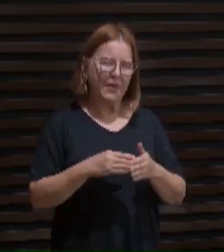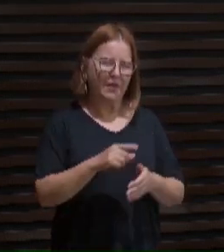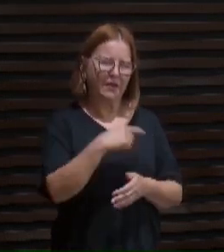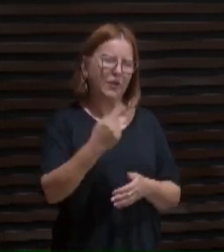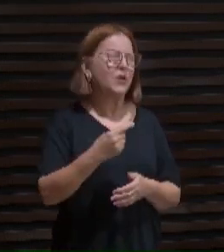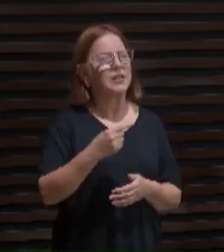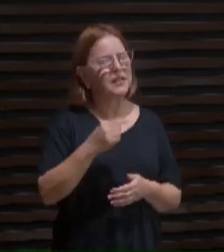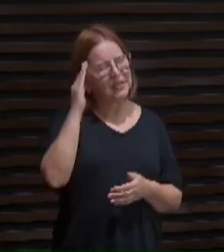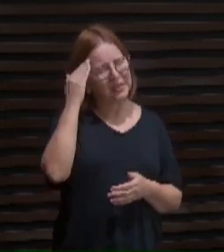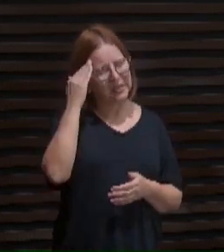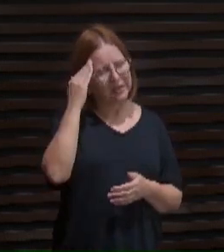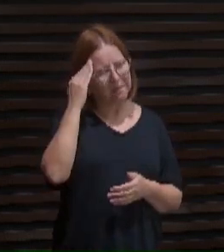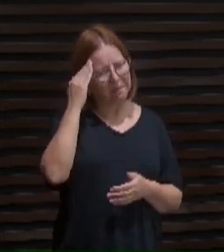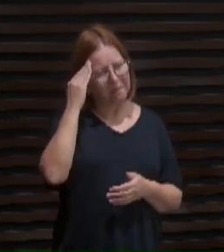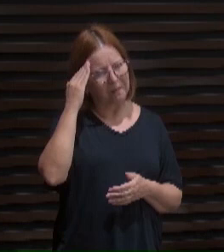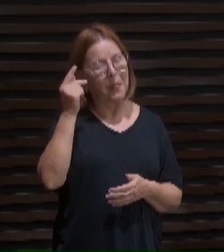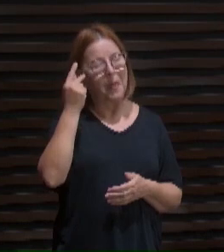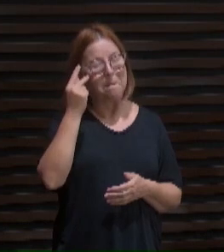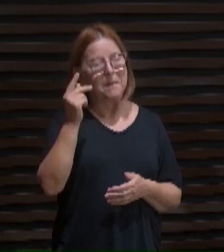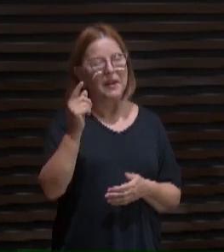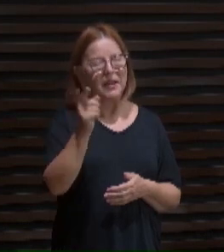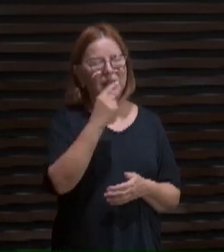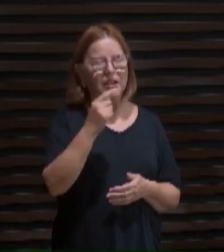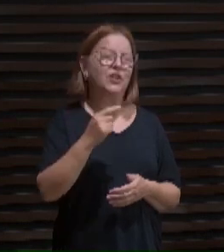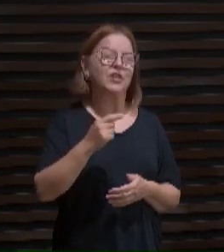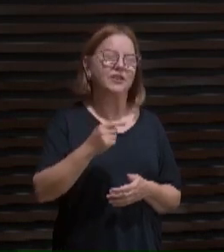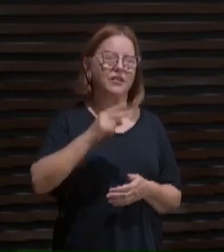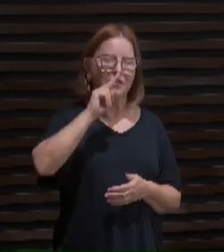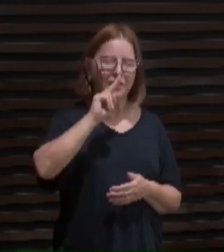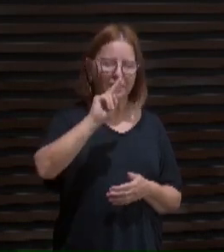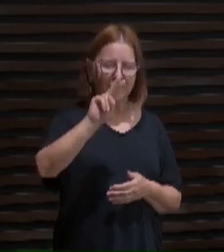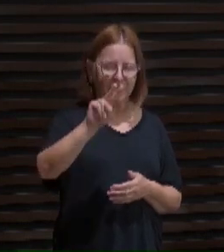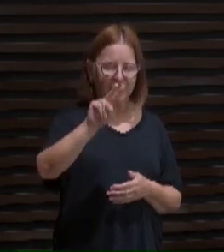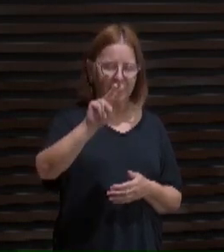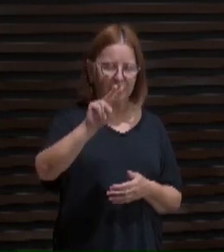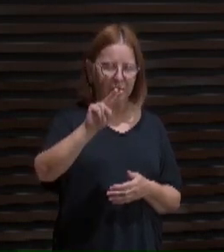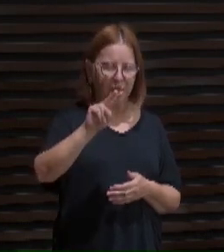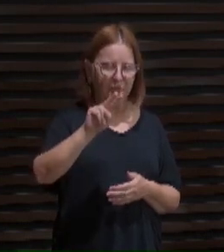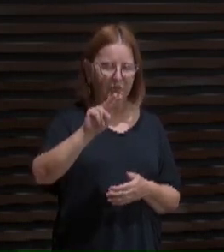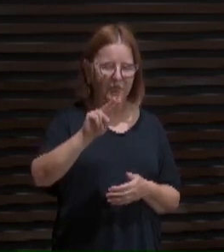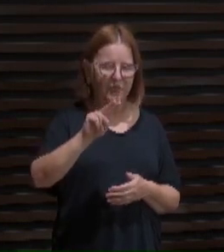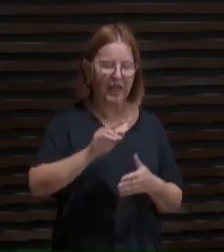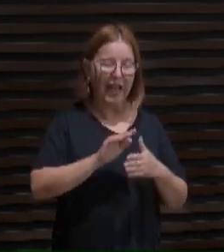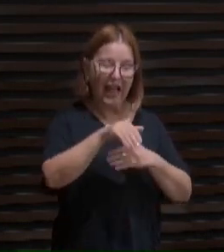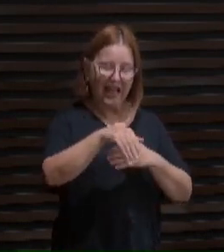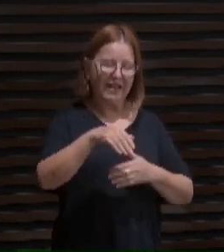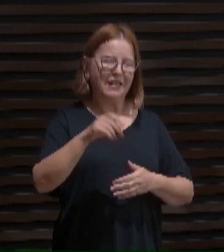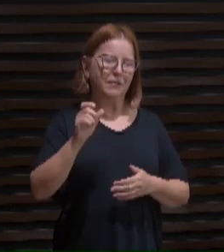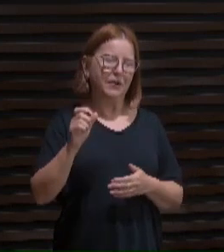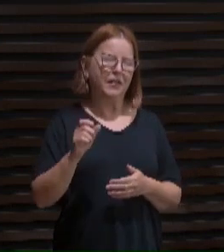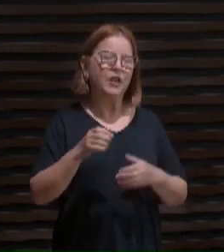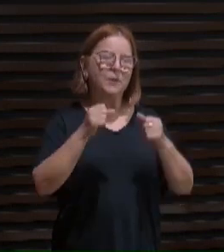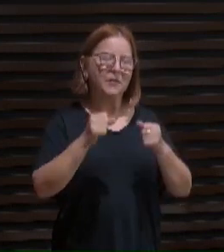para que nós vejamos além da letra e além das palavras, possamos ver aquele